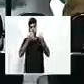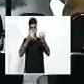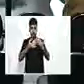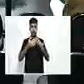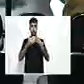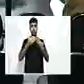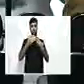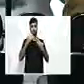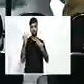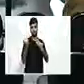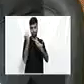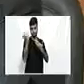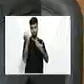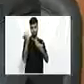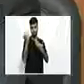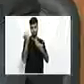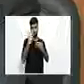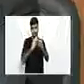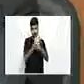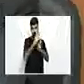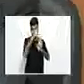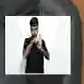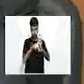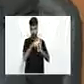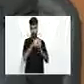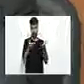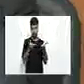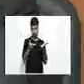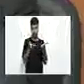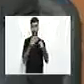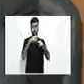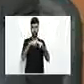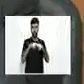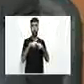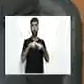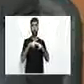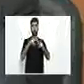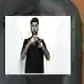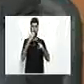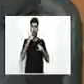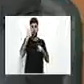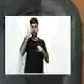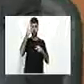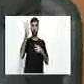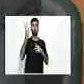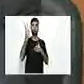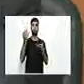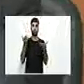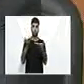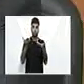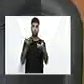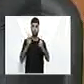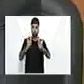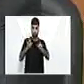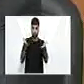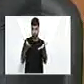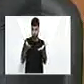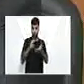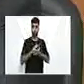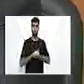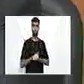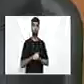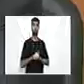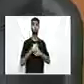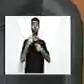né de se aprovar projeto nessa noite eu acho que decisão muito bem tomada de fazer uma extraordinária para esse fim